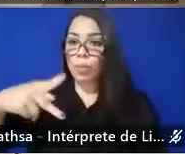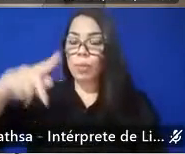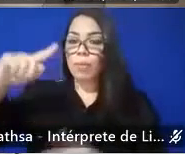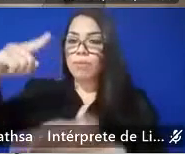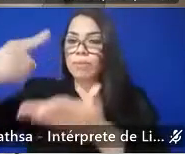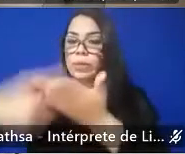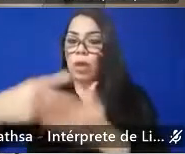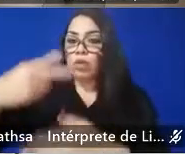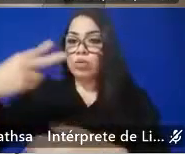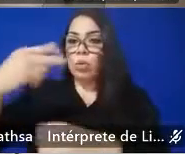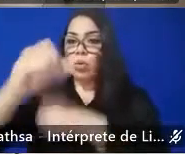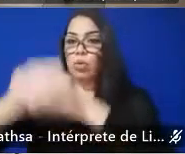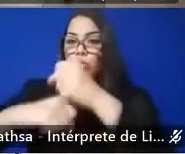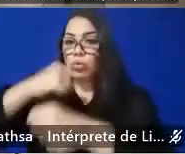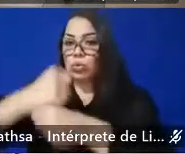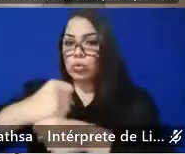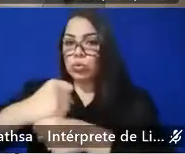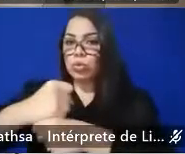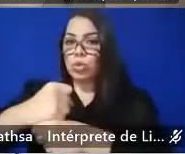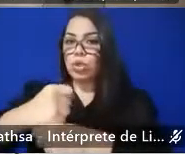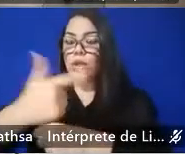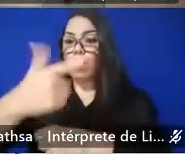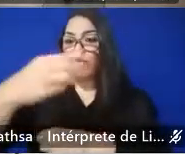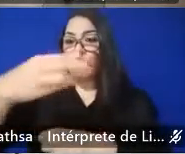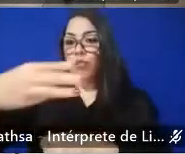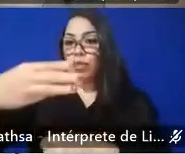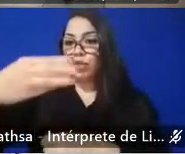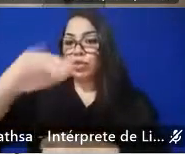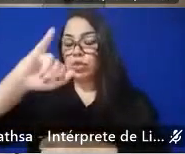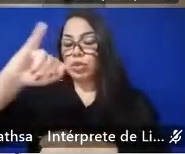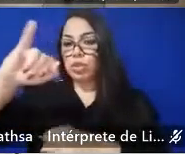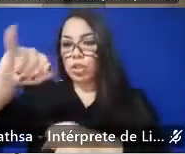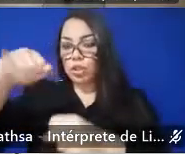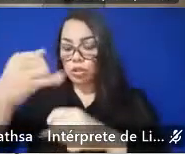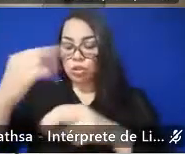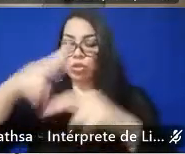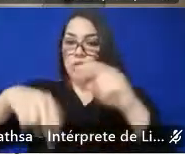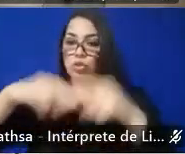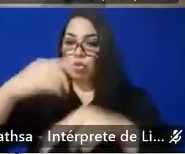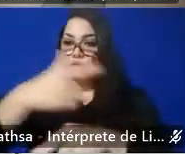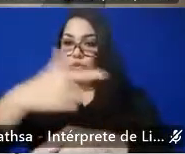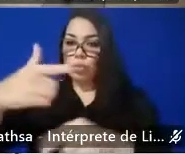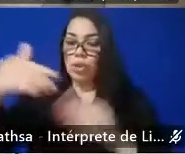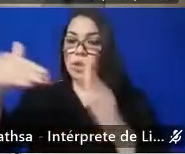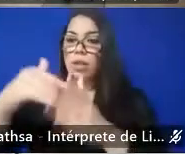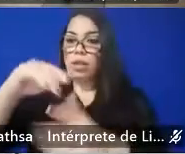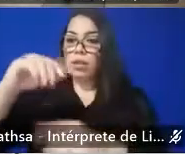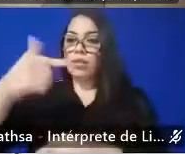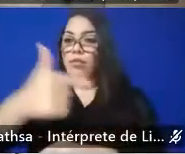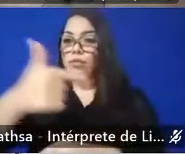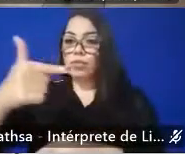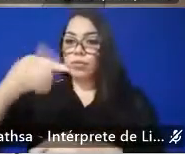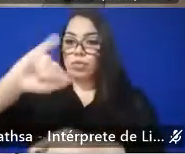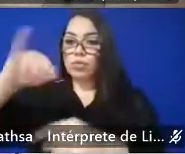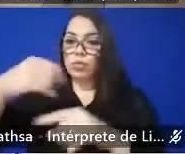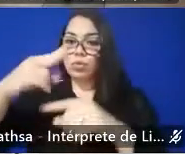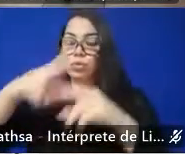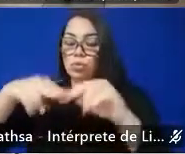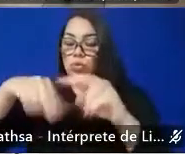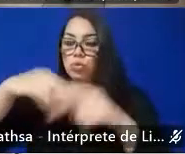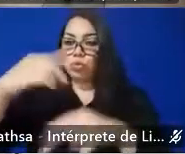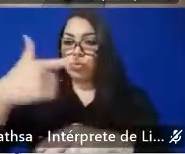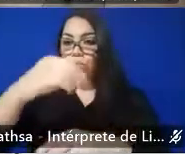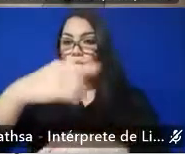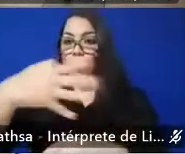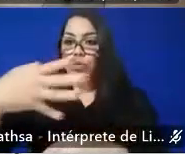a ser exercido entre 23 de junho de 2022 e 22 de julho de dois mil e 24 o qual